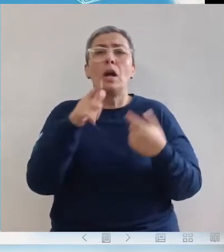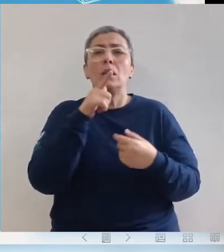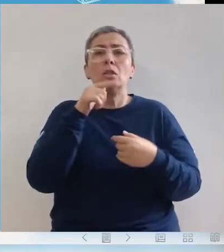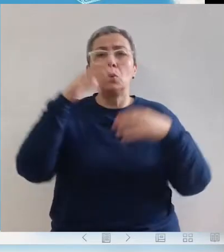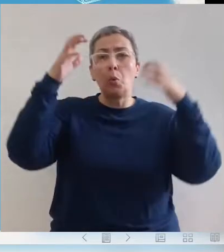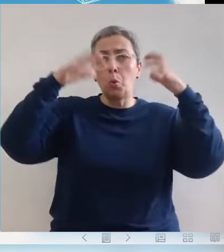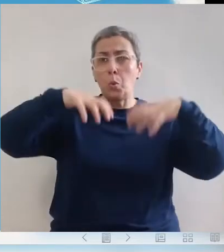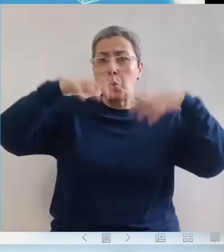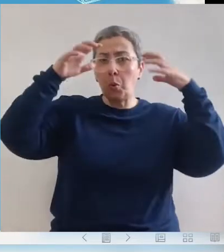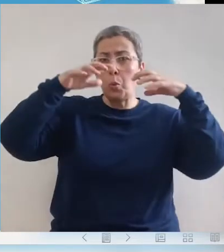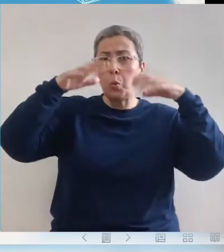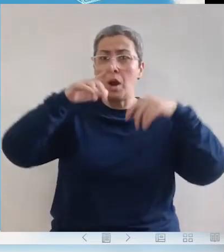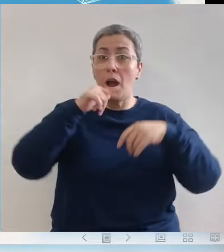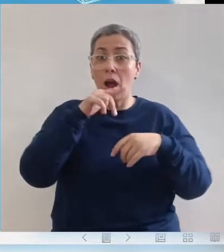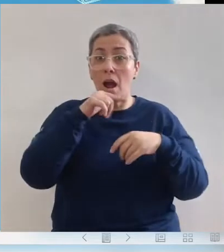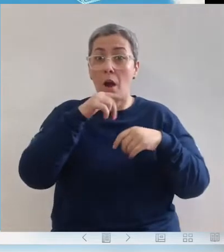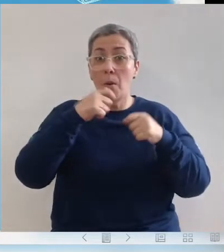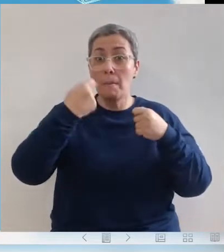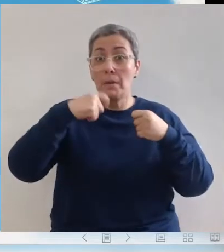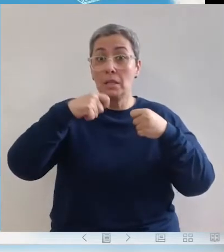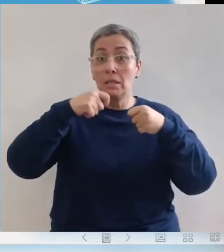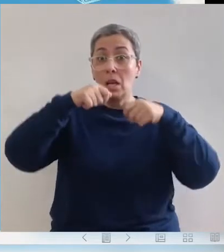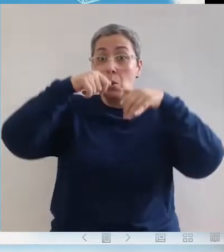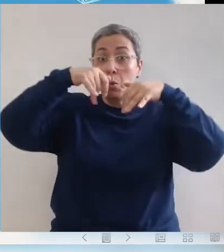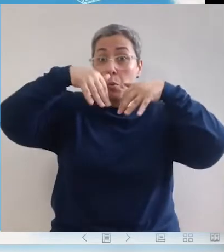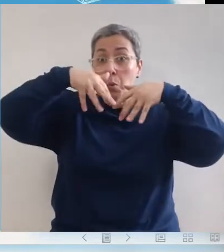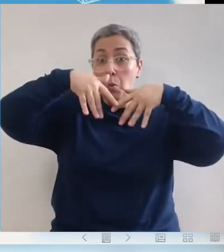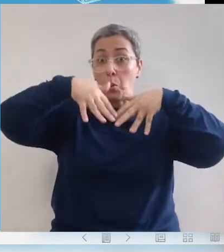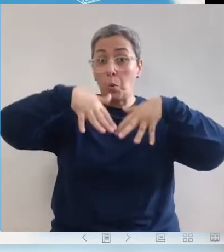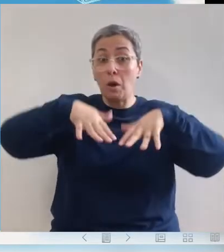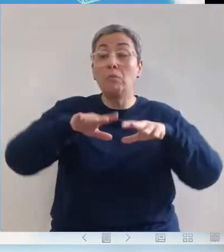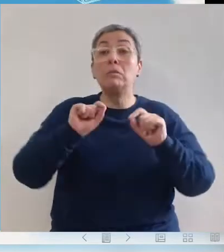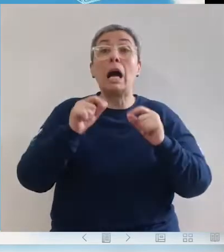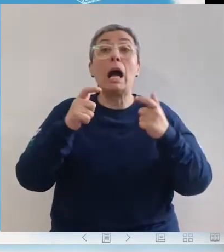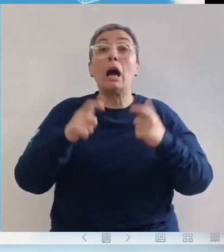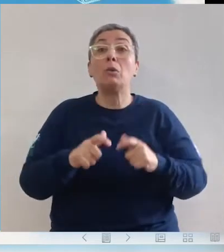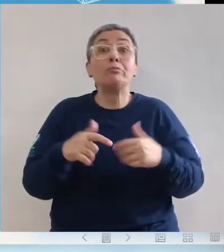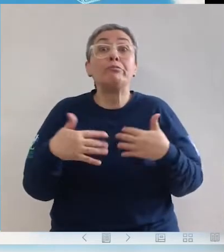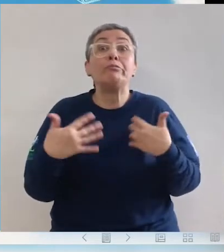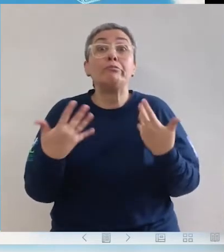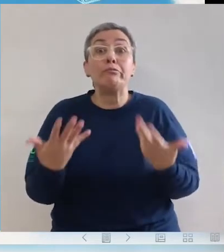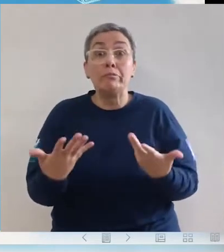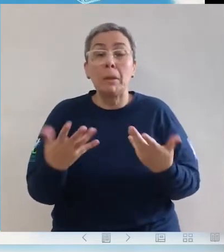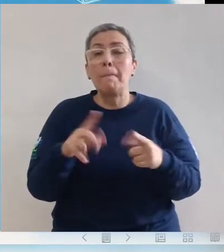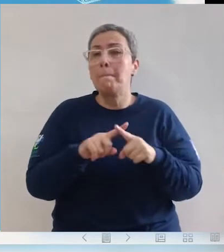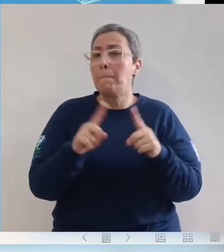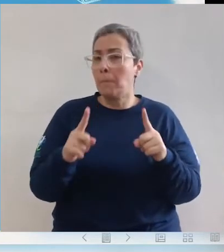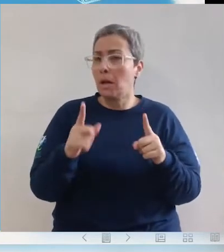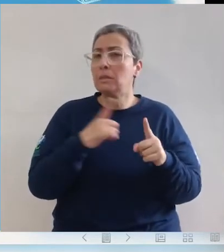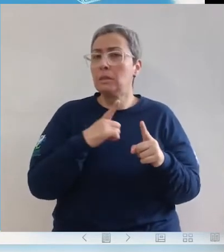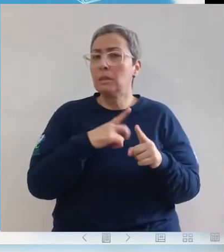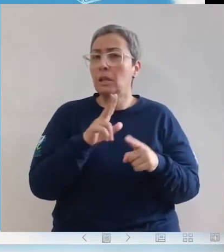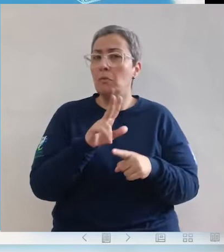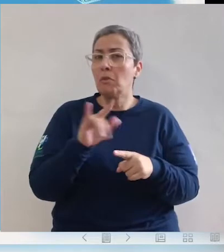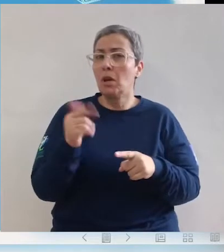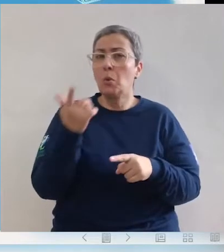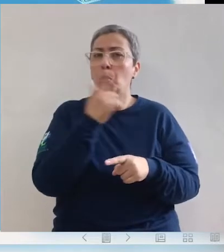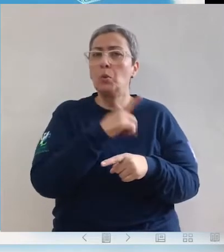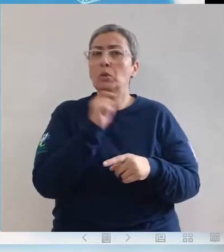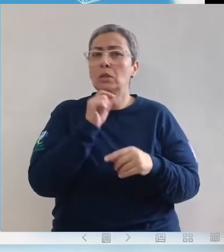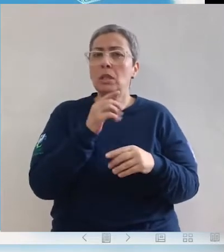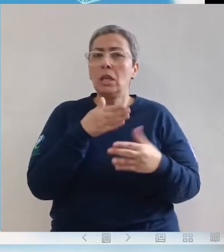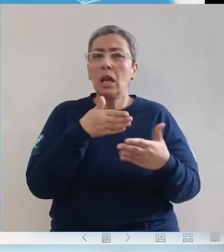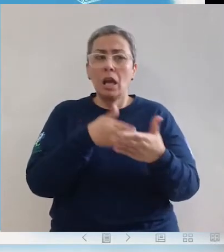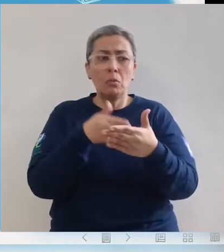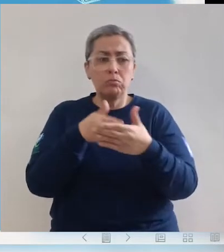Quando chove, essa água precisa ir para algum lugar. Mas será que ela vai